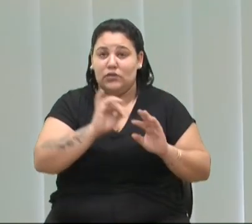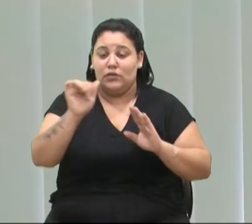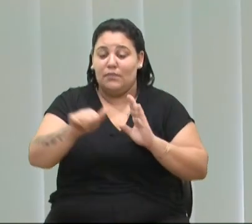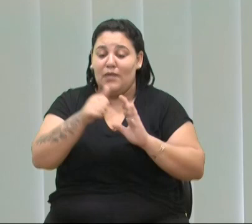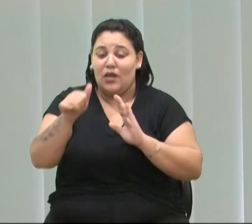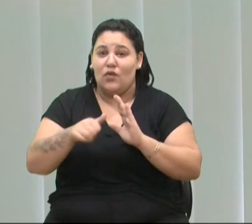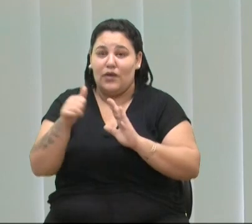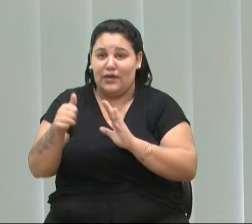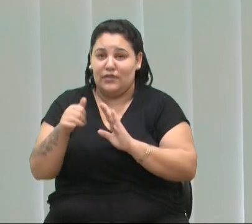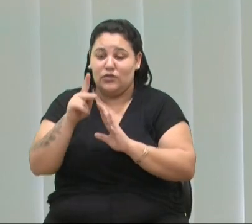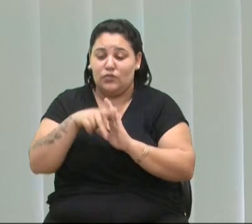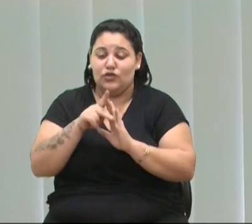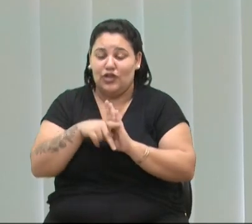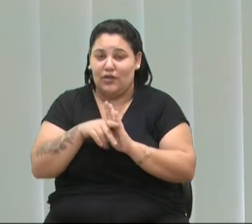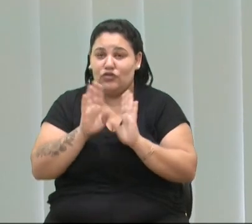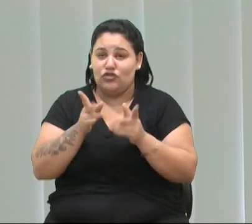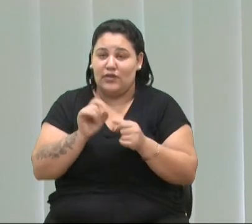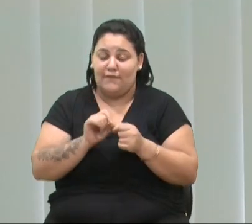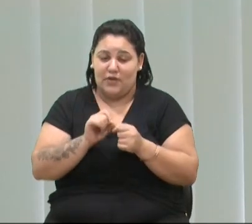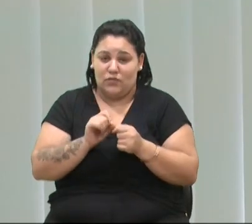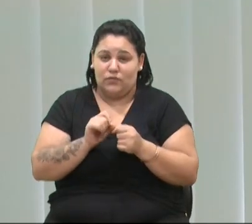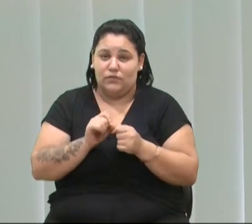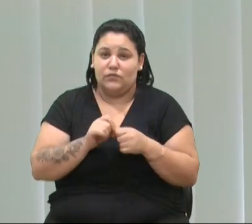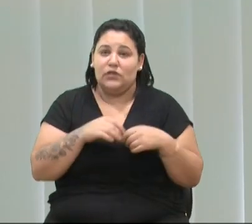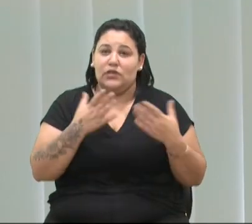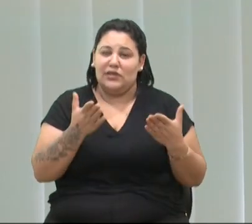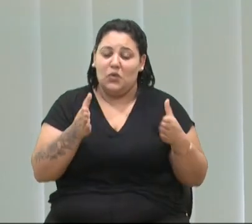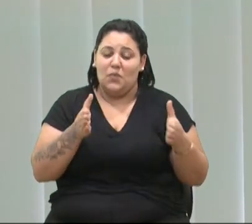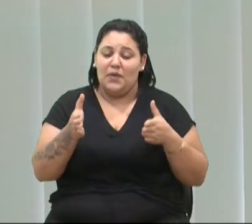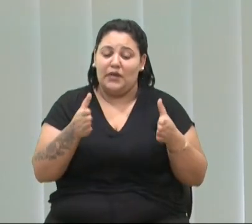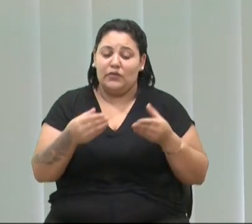projeto que havia sido feito. Então, a previsão da